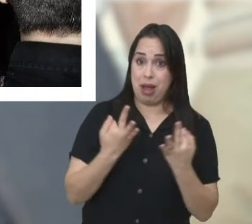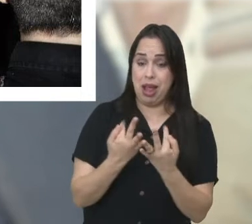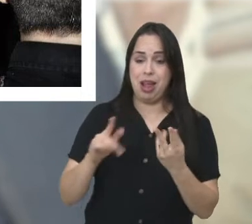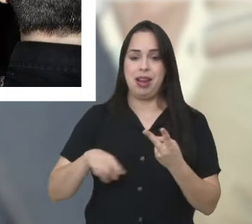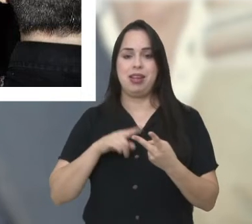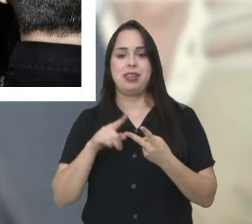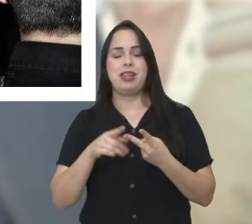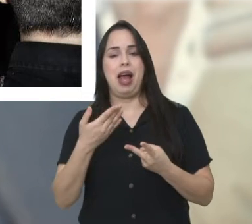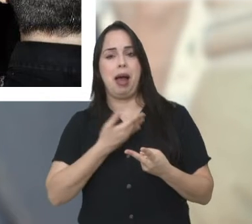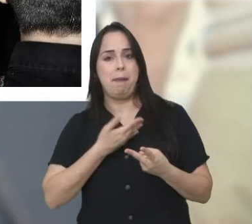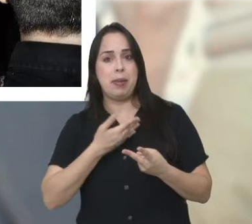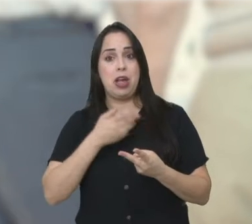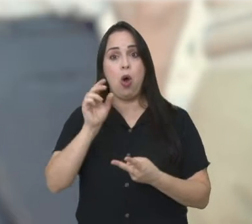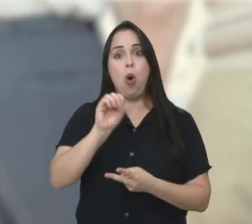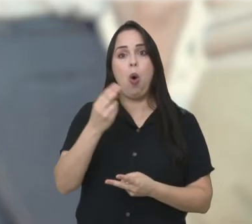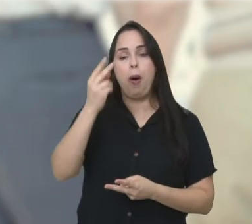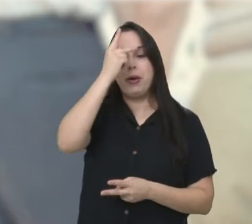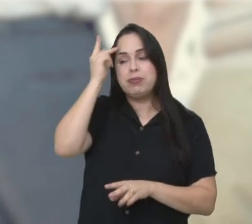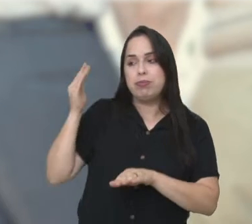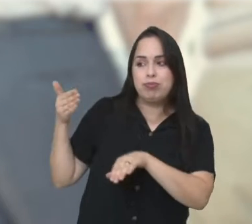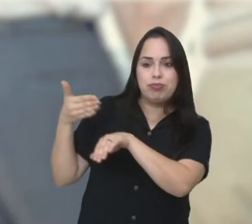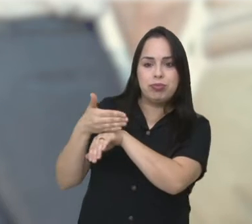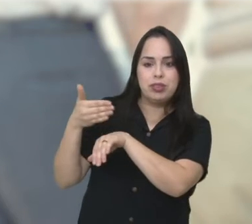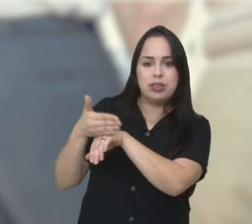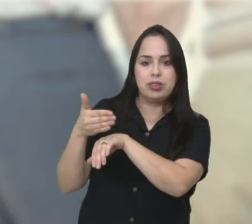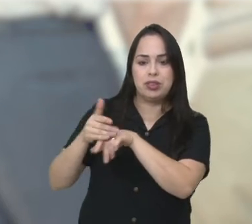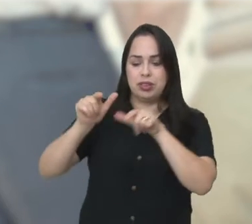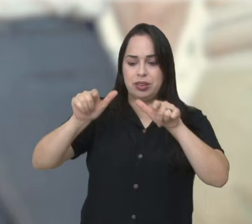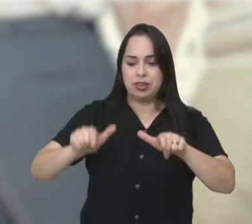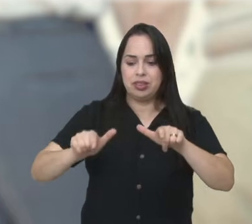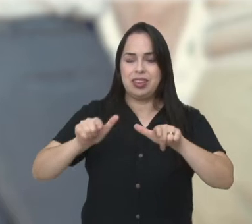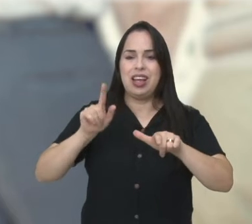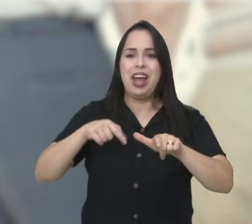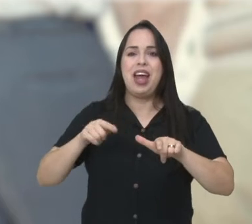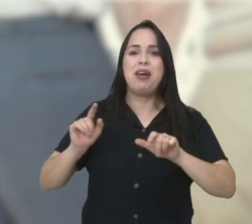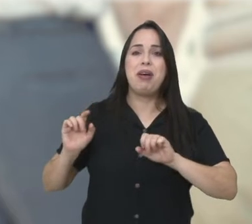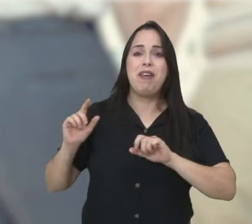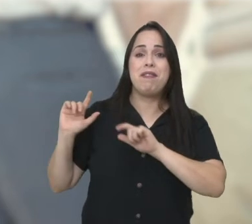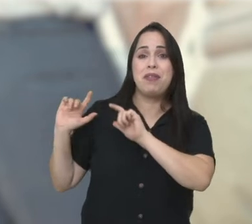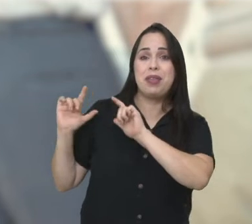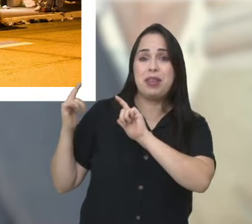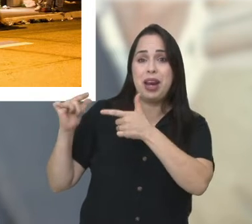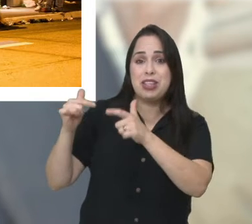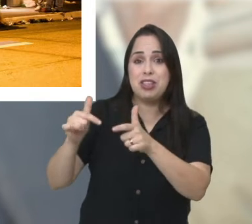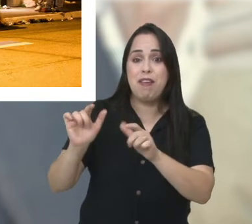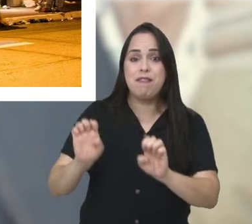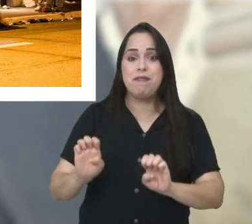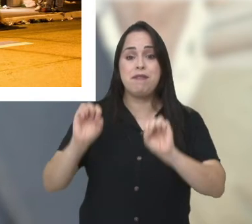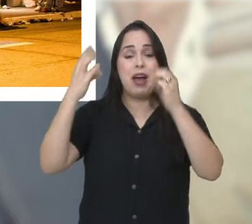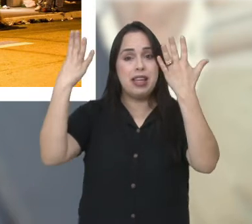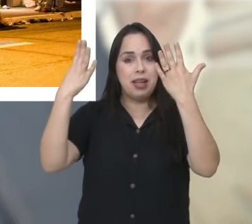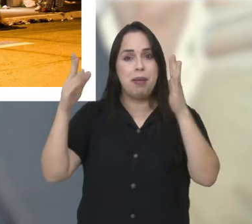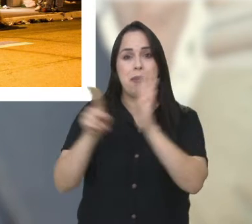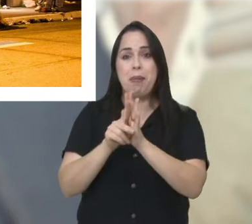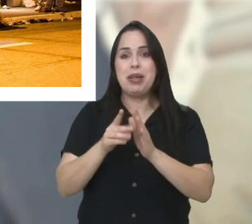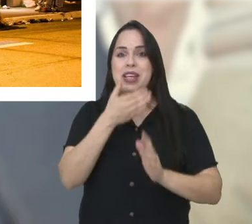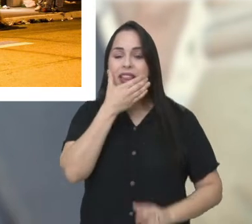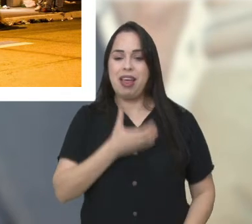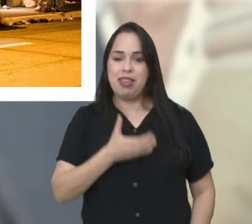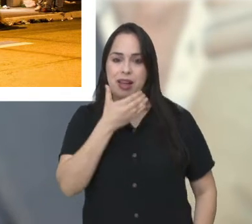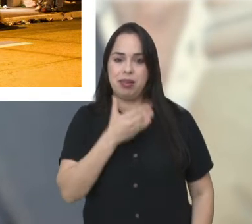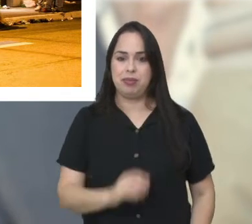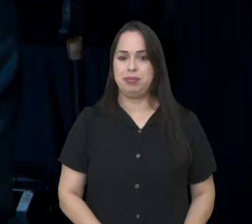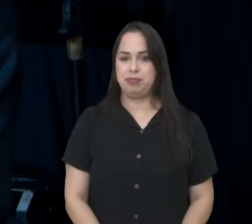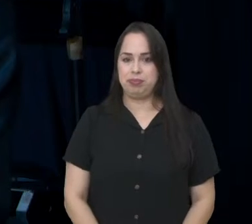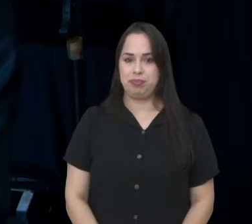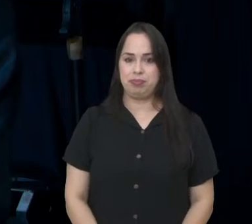para os frequentadores, o Hocus Pocus costuma promover a tradicional festa de Natal, que une gerações no Jardim São